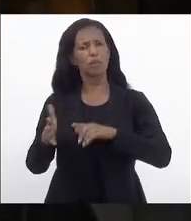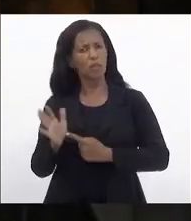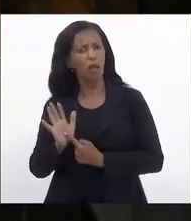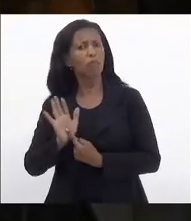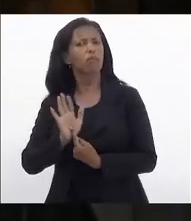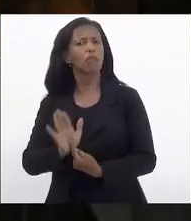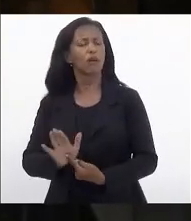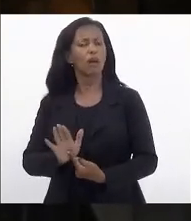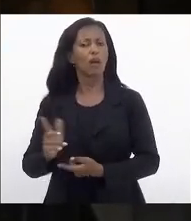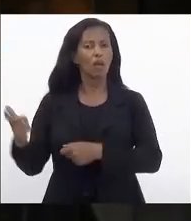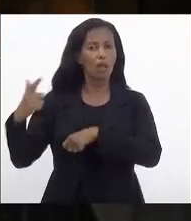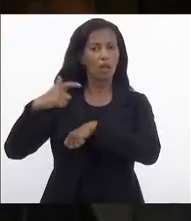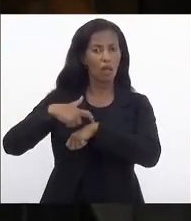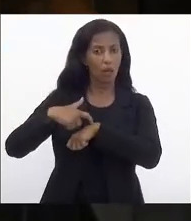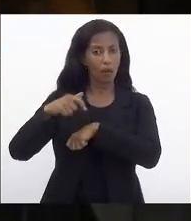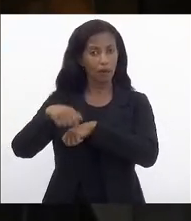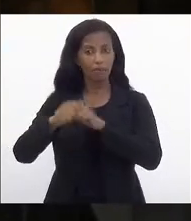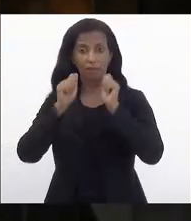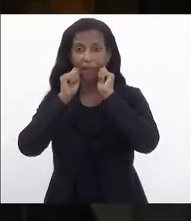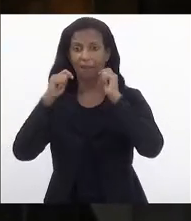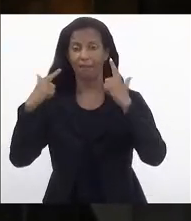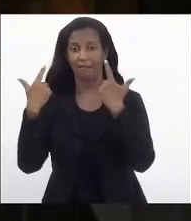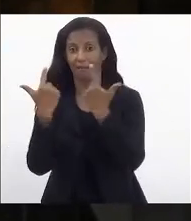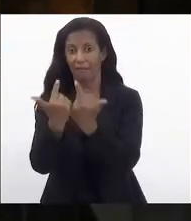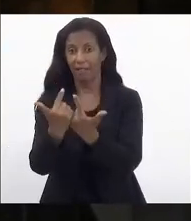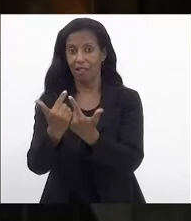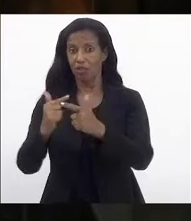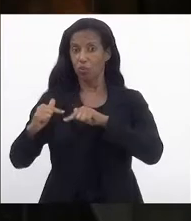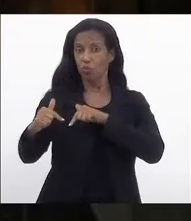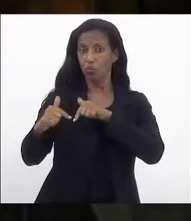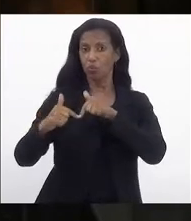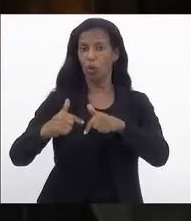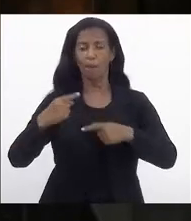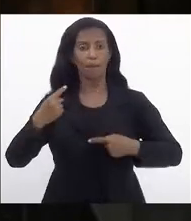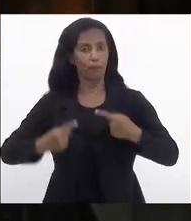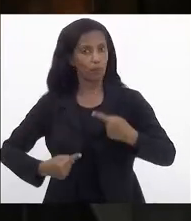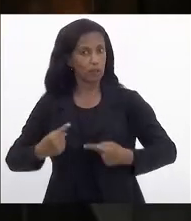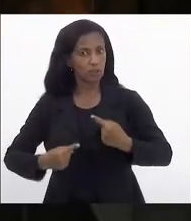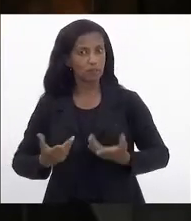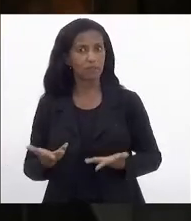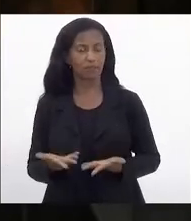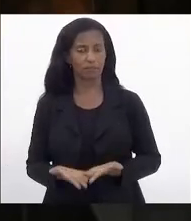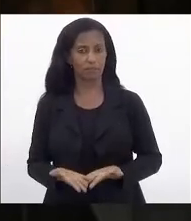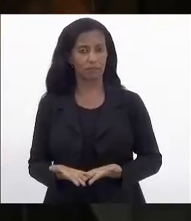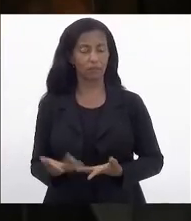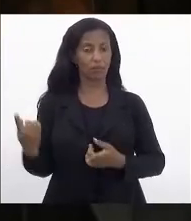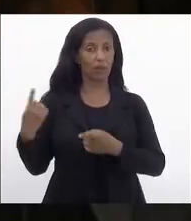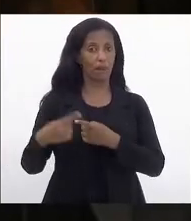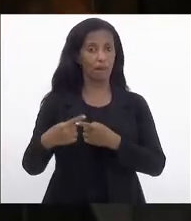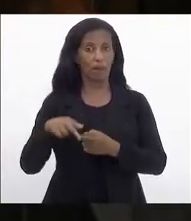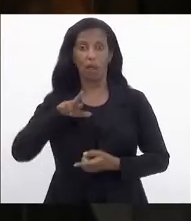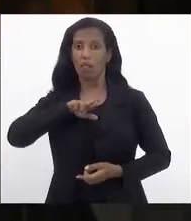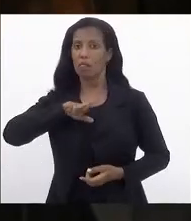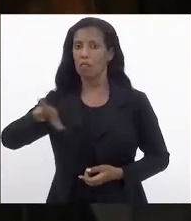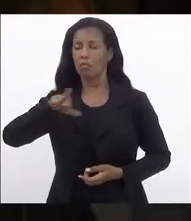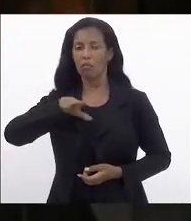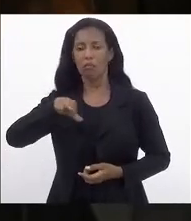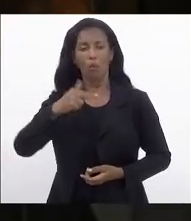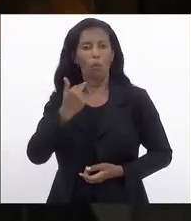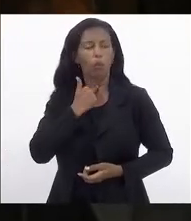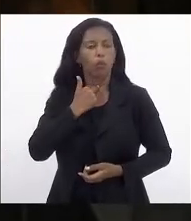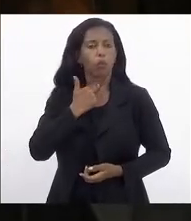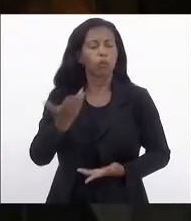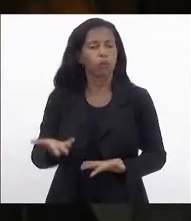é hora dessa casa reagir politicamente porque não é possível